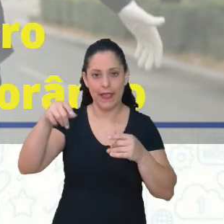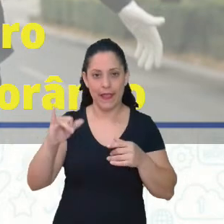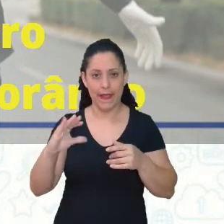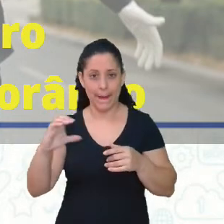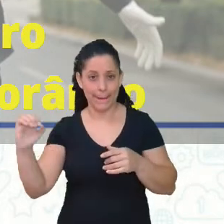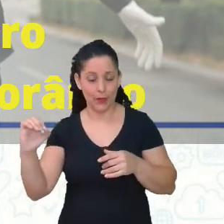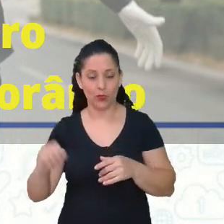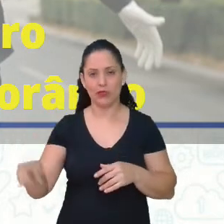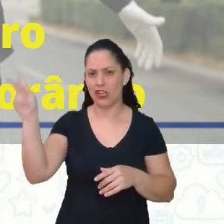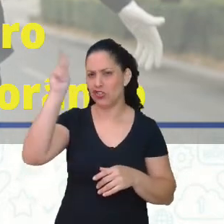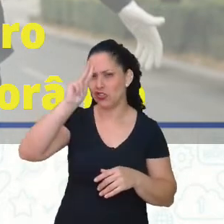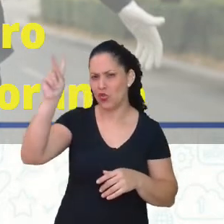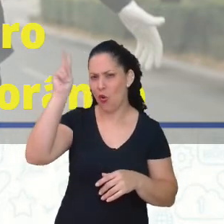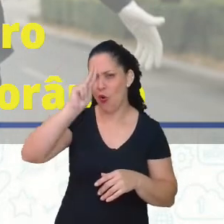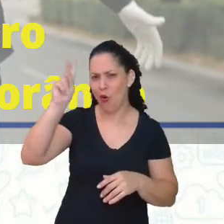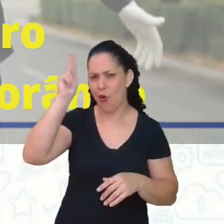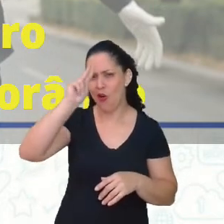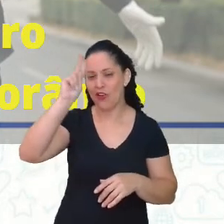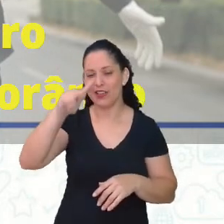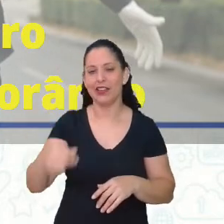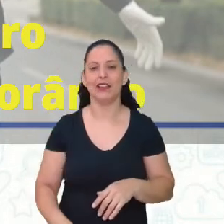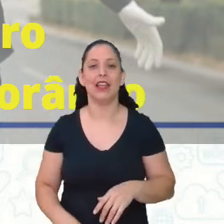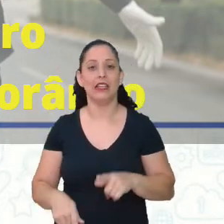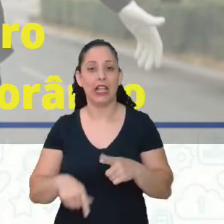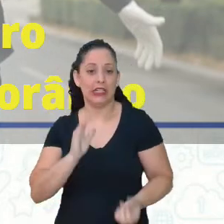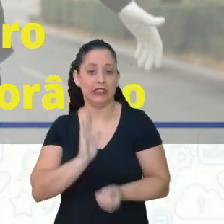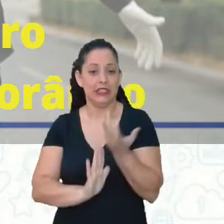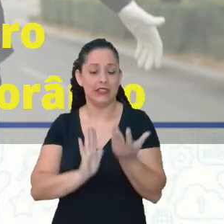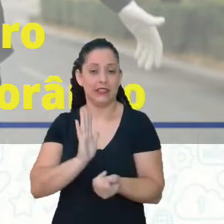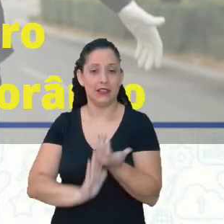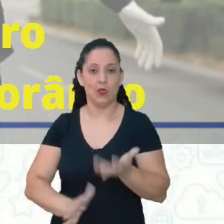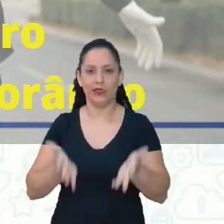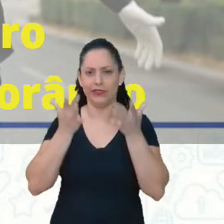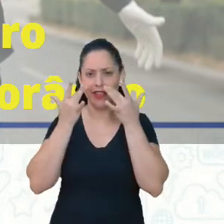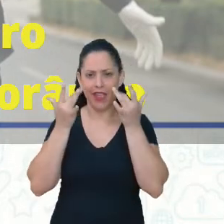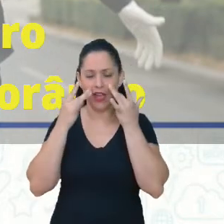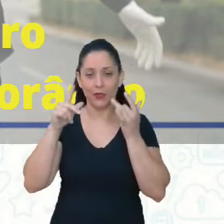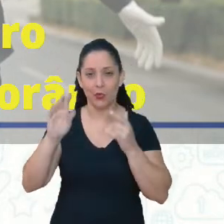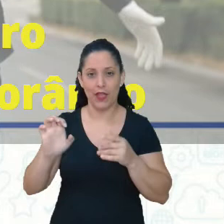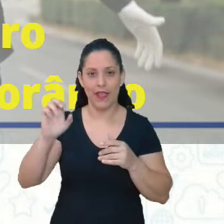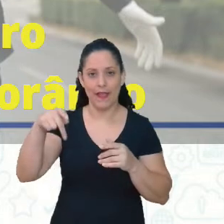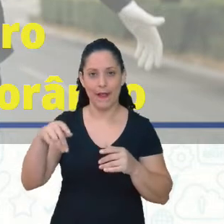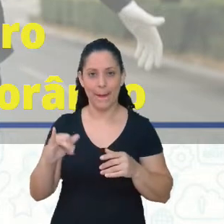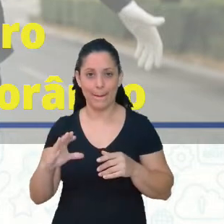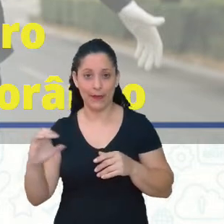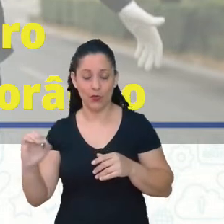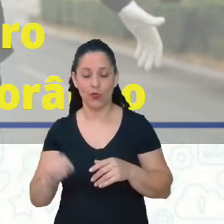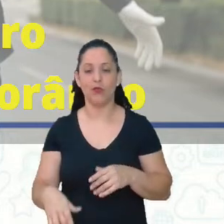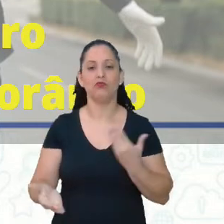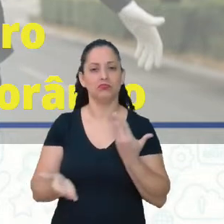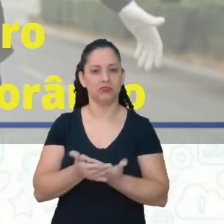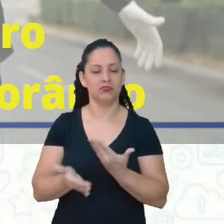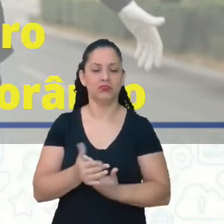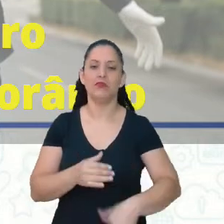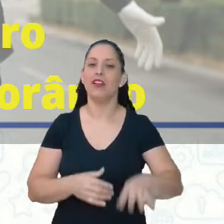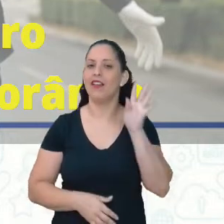na história do Brecht, né, que foi o criador do teatro épico, a gente contextualizou bastante, então é uma aula bem legal. Porque, na